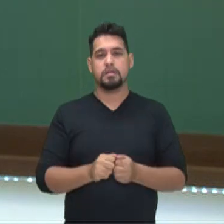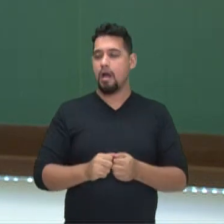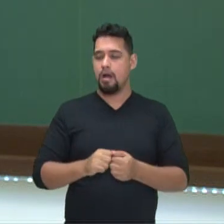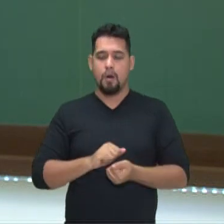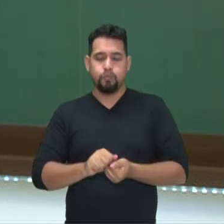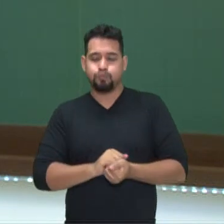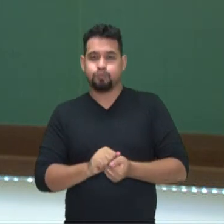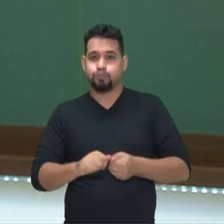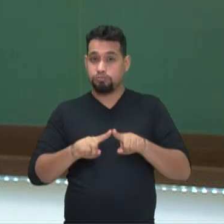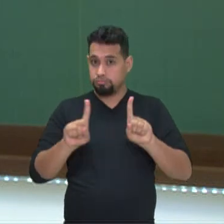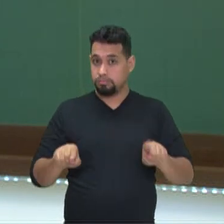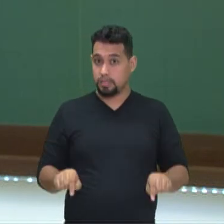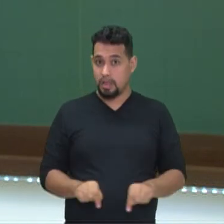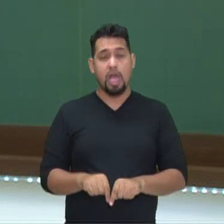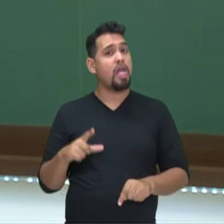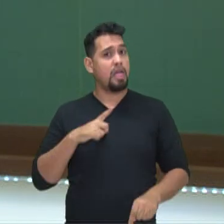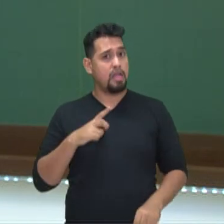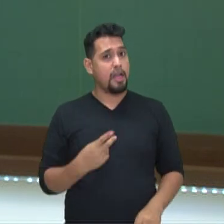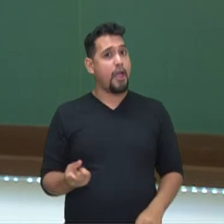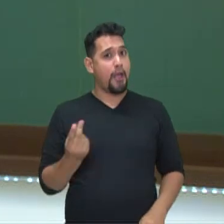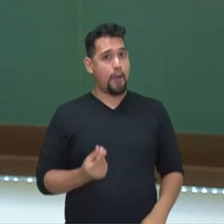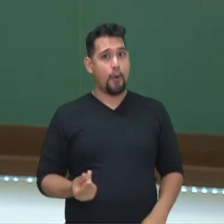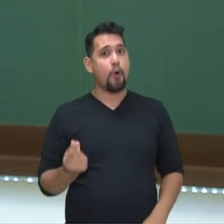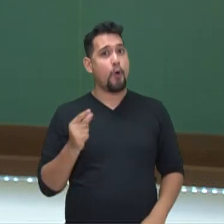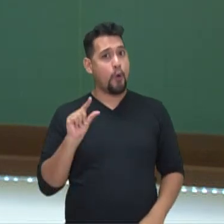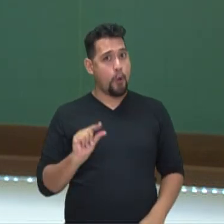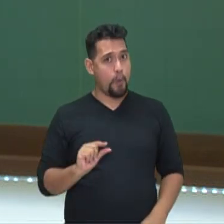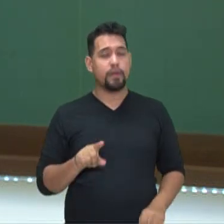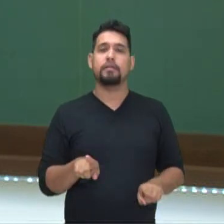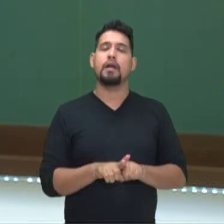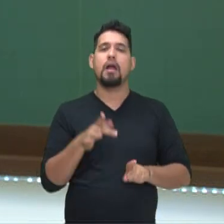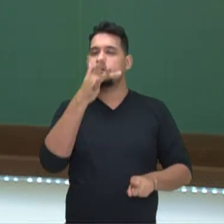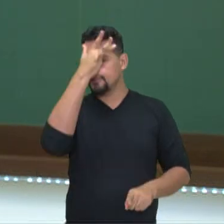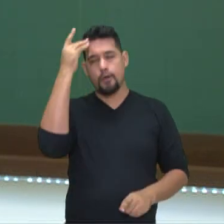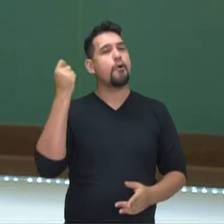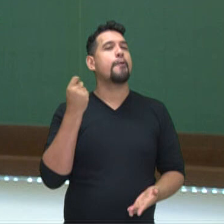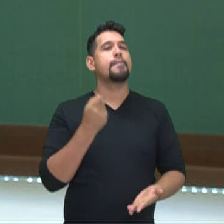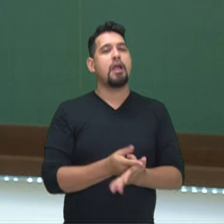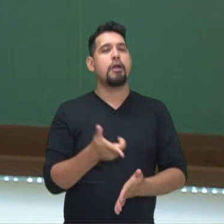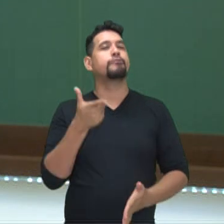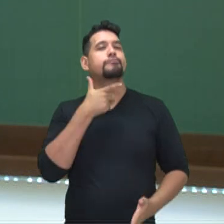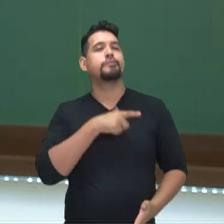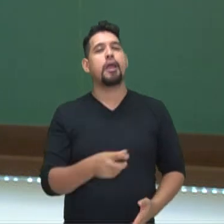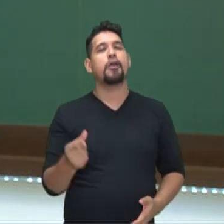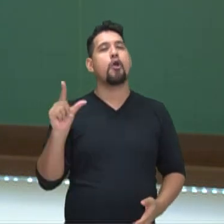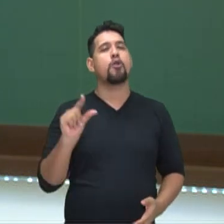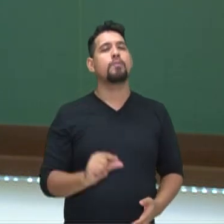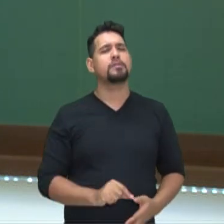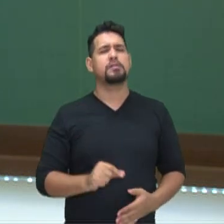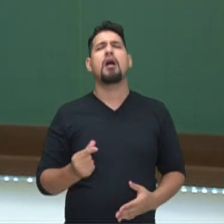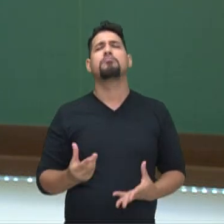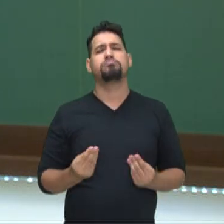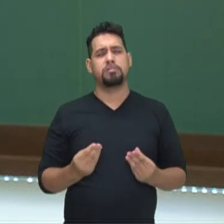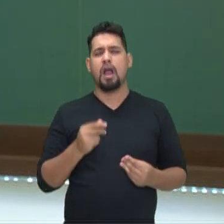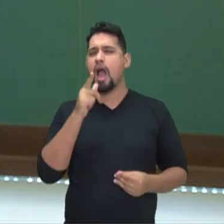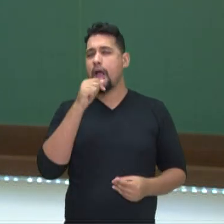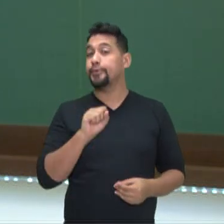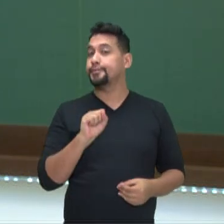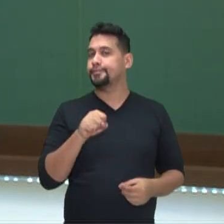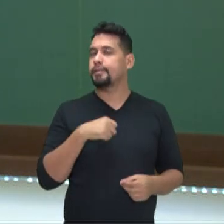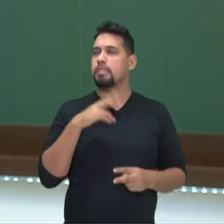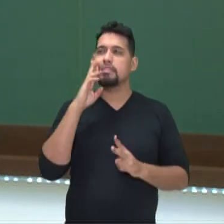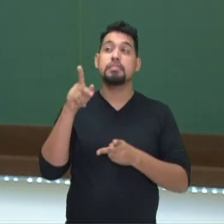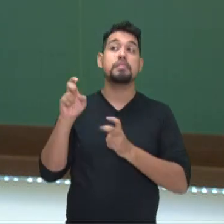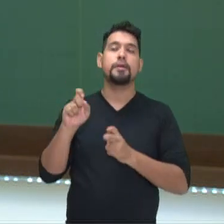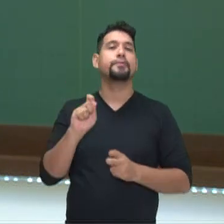lavar roupa é extremamente econômica, né? Que a pessoa que comprar vai conseguir economizar bastante água, tendo em vista